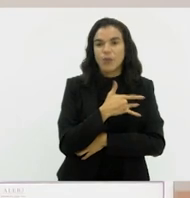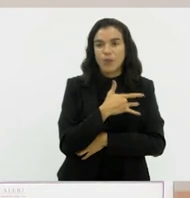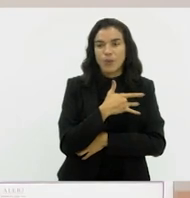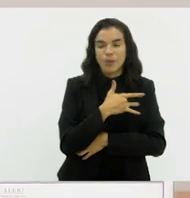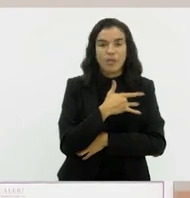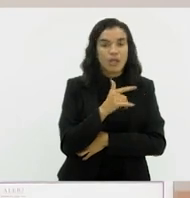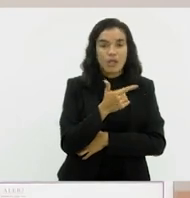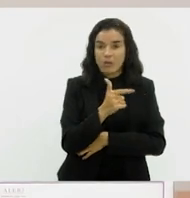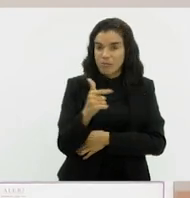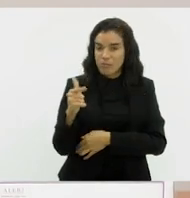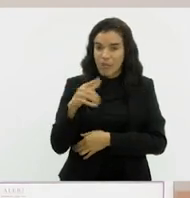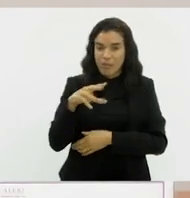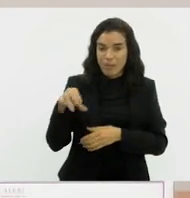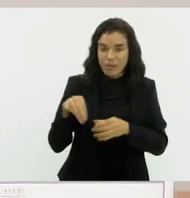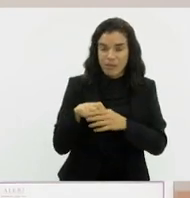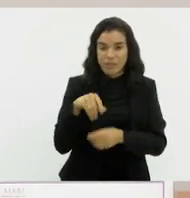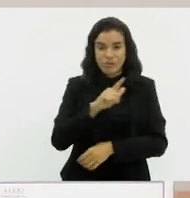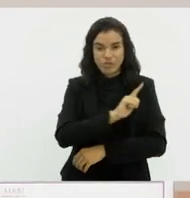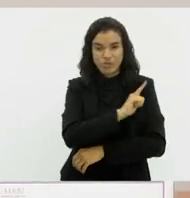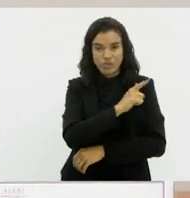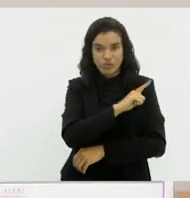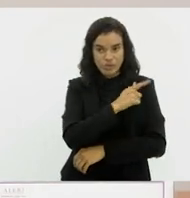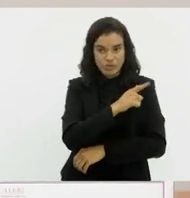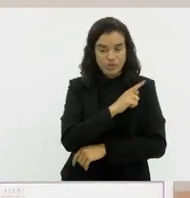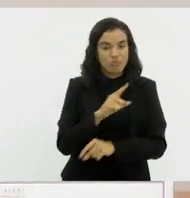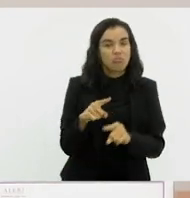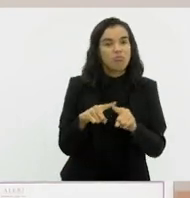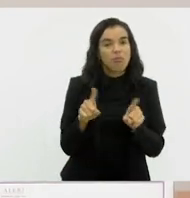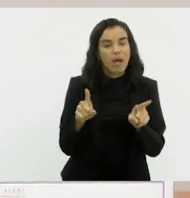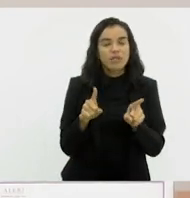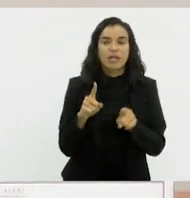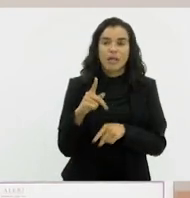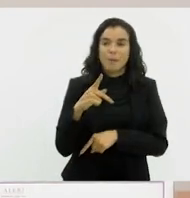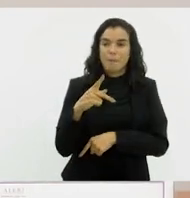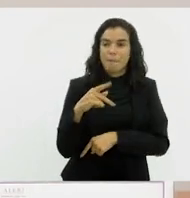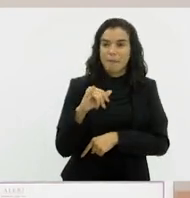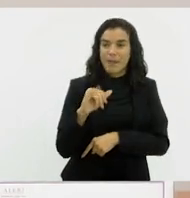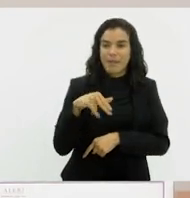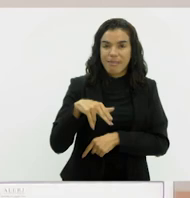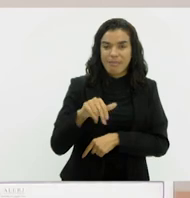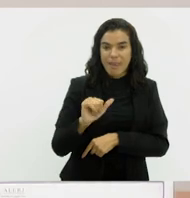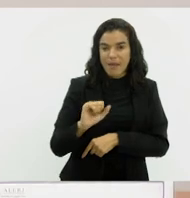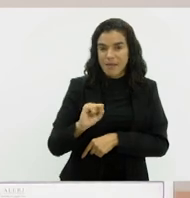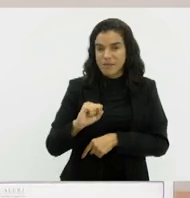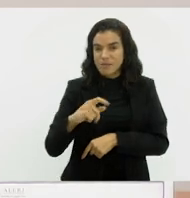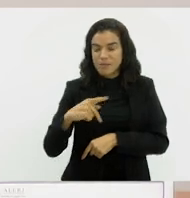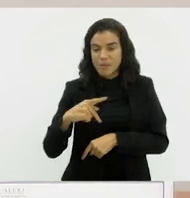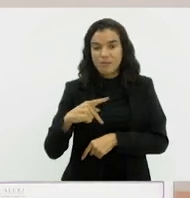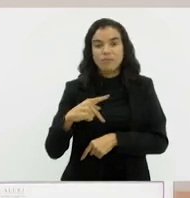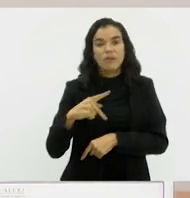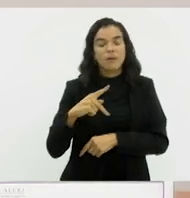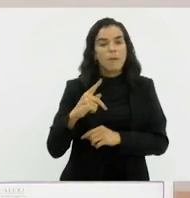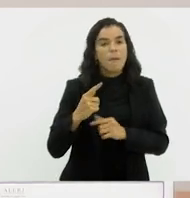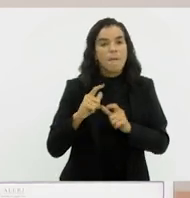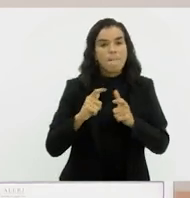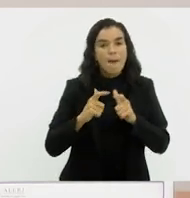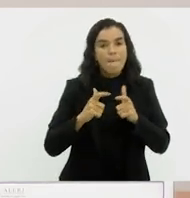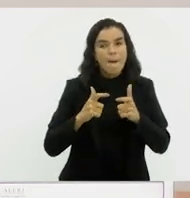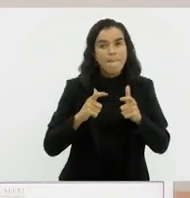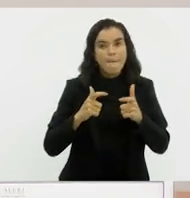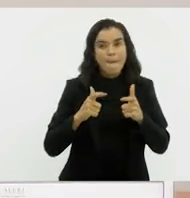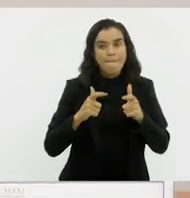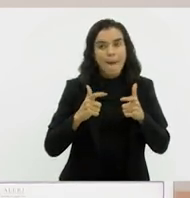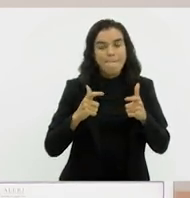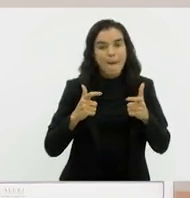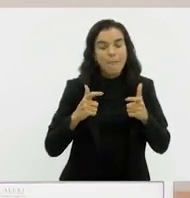do equipamento, lá com as equipes, né, da PNASP, tem feito um trabalho aumentando muito